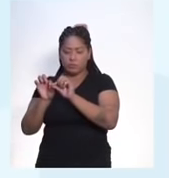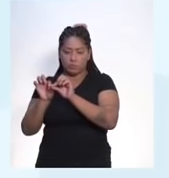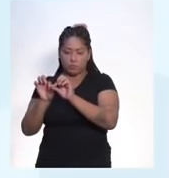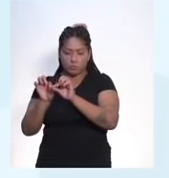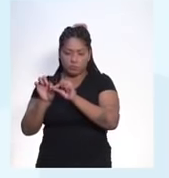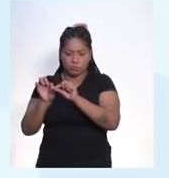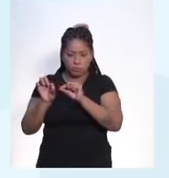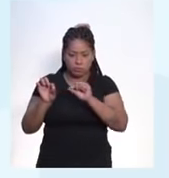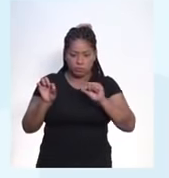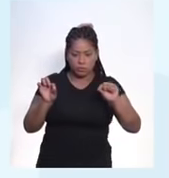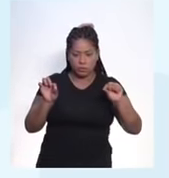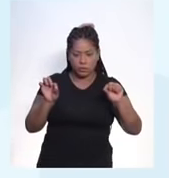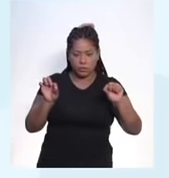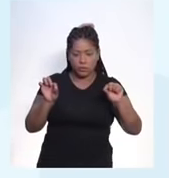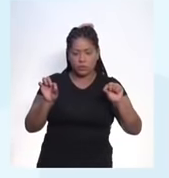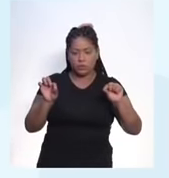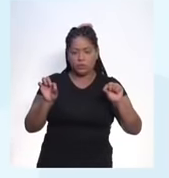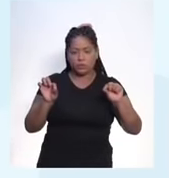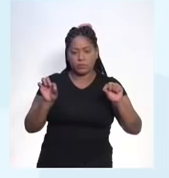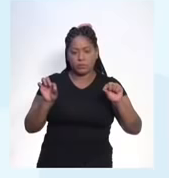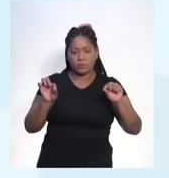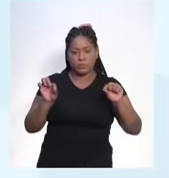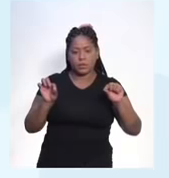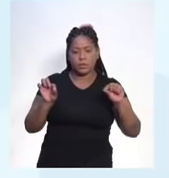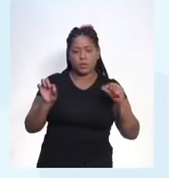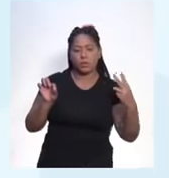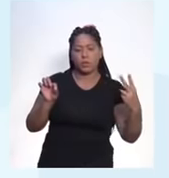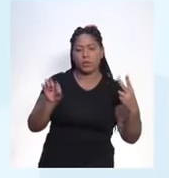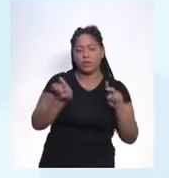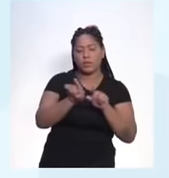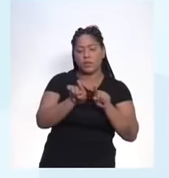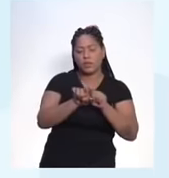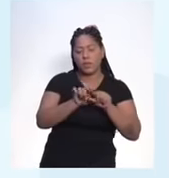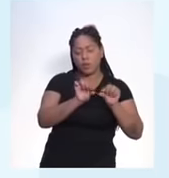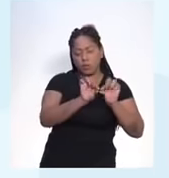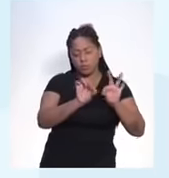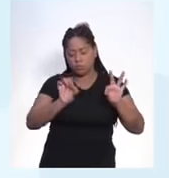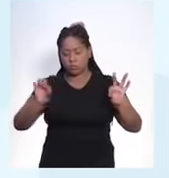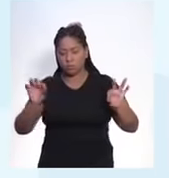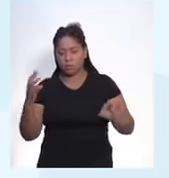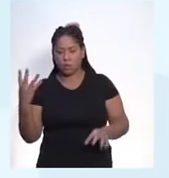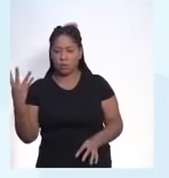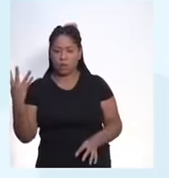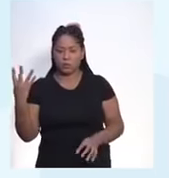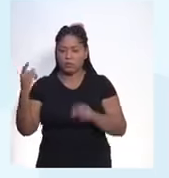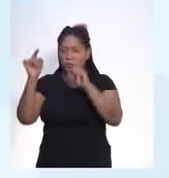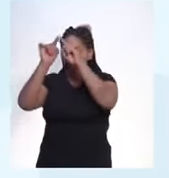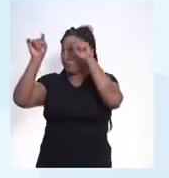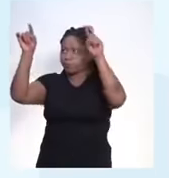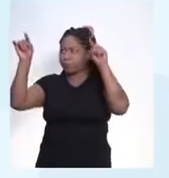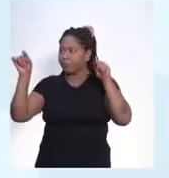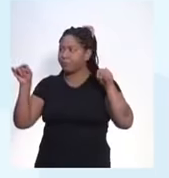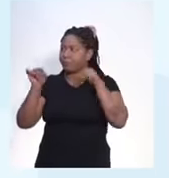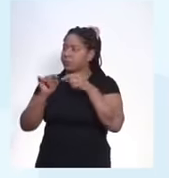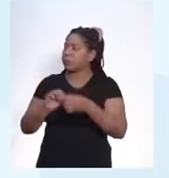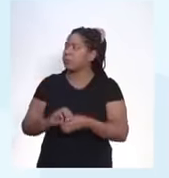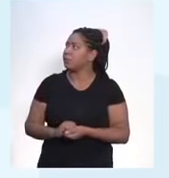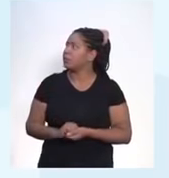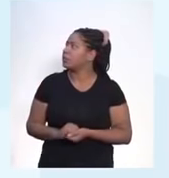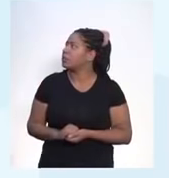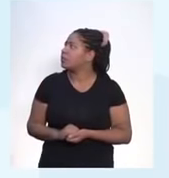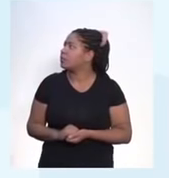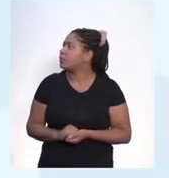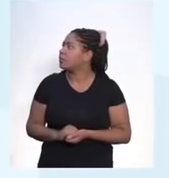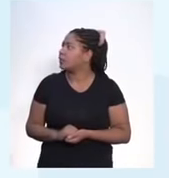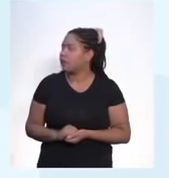e por último ali né 4dx e dois aqui de y lembrando a esse quadrilátero